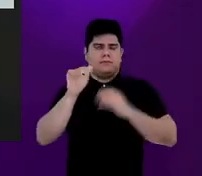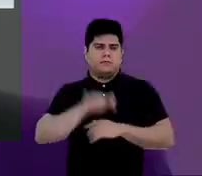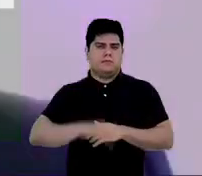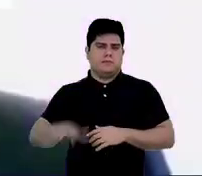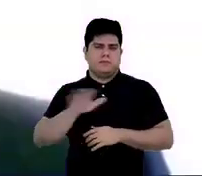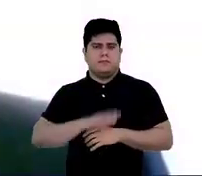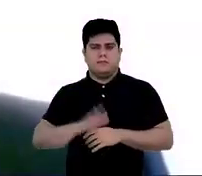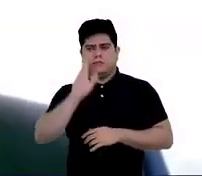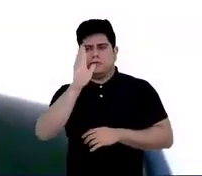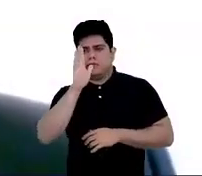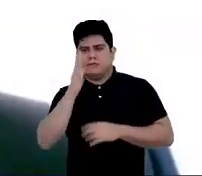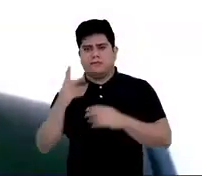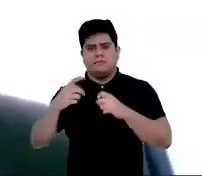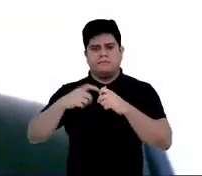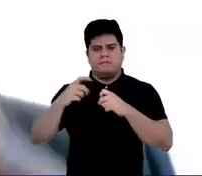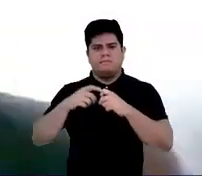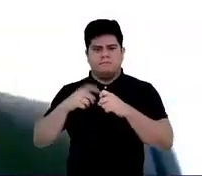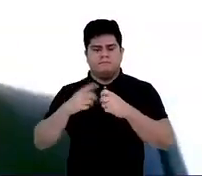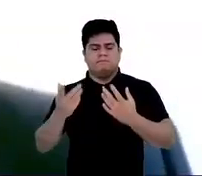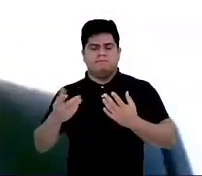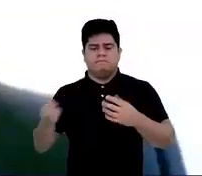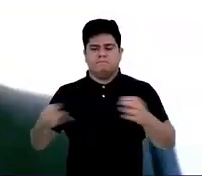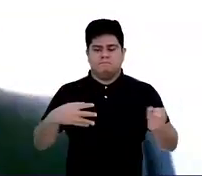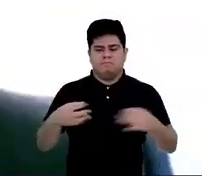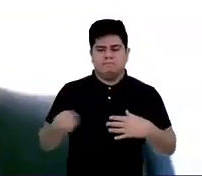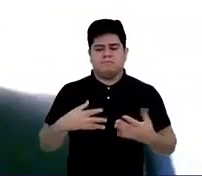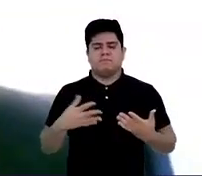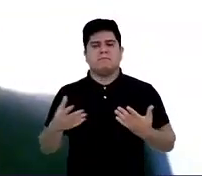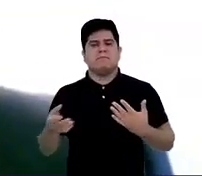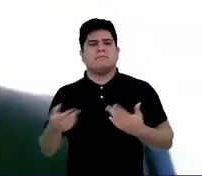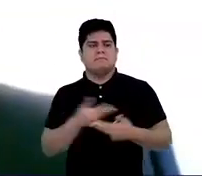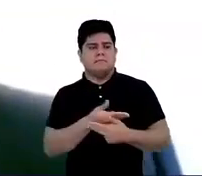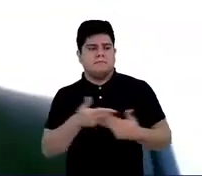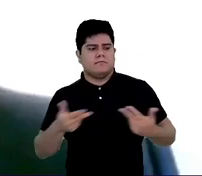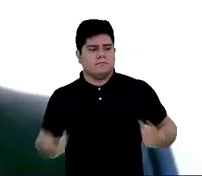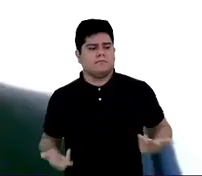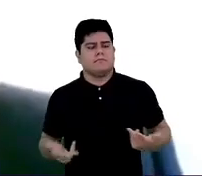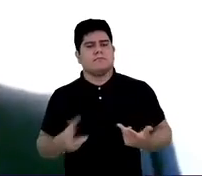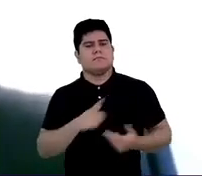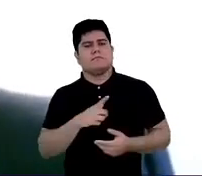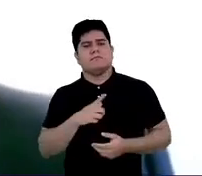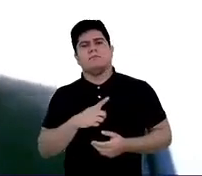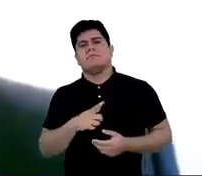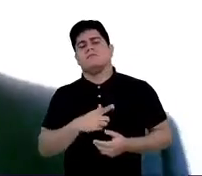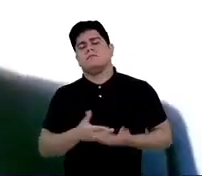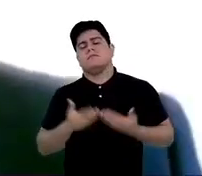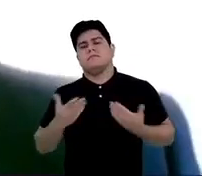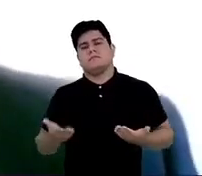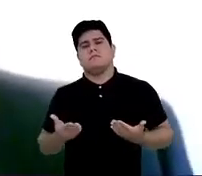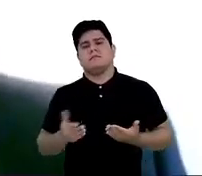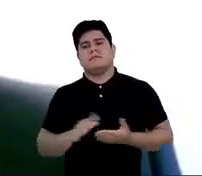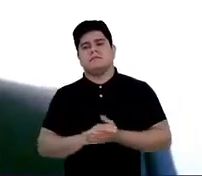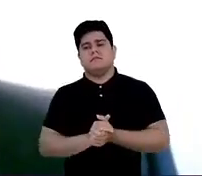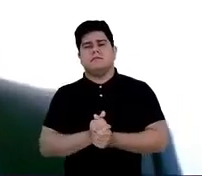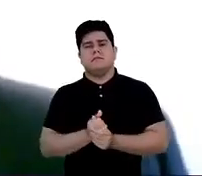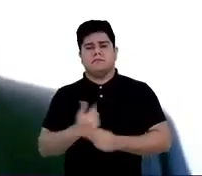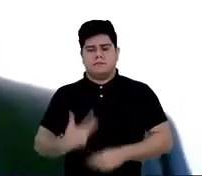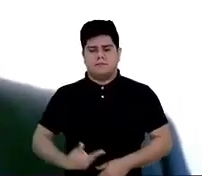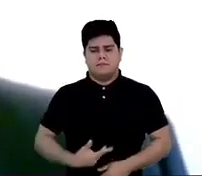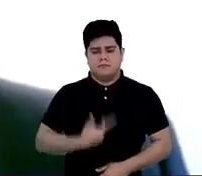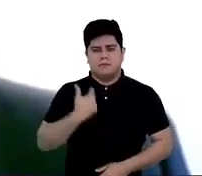urologia, sobre inovação, sobre novidades que a gente tem no contexto da cirurgia